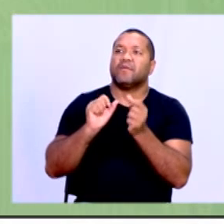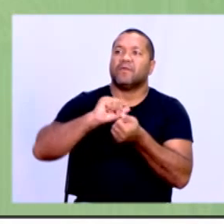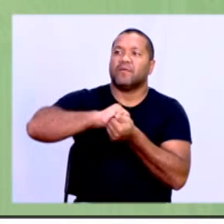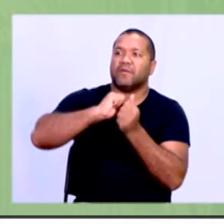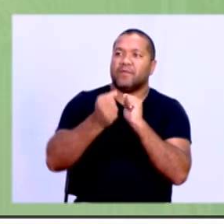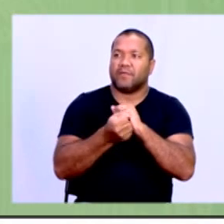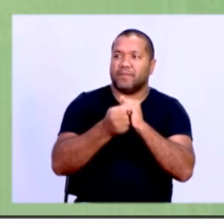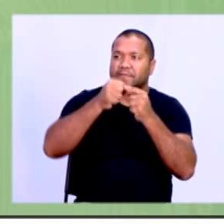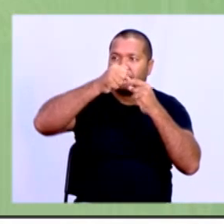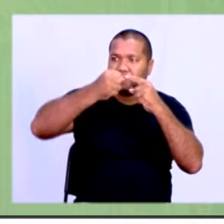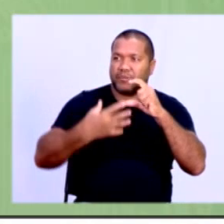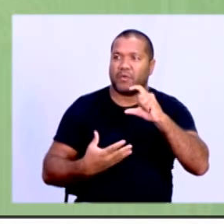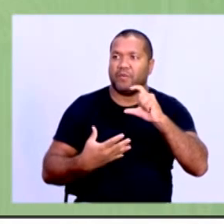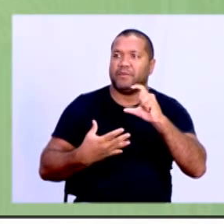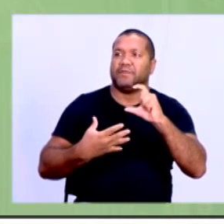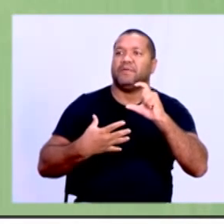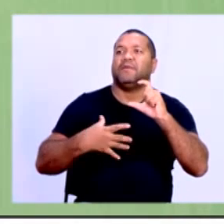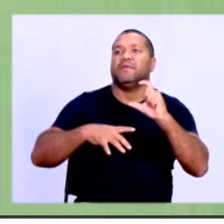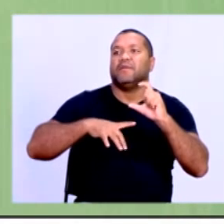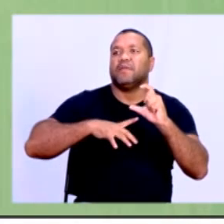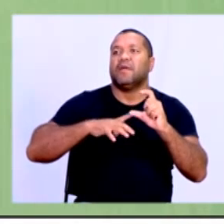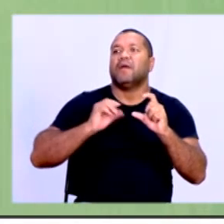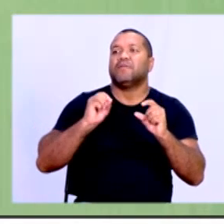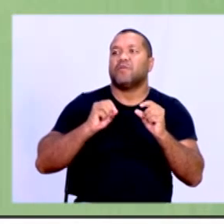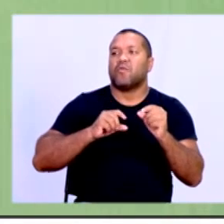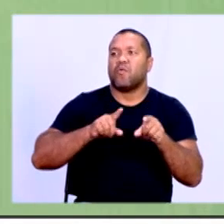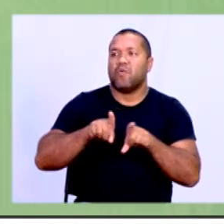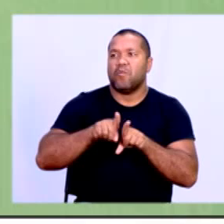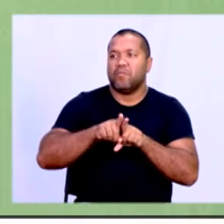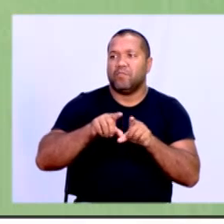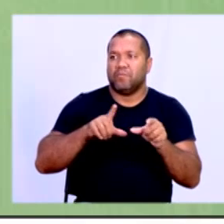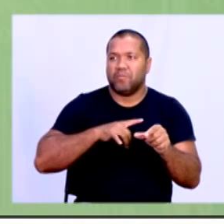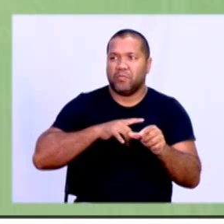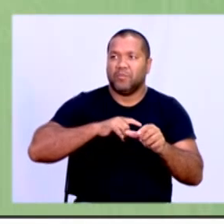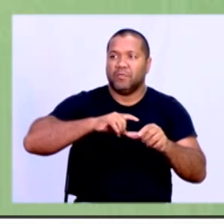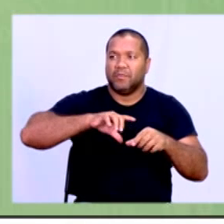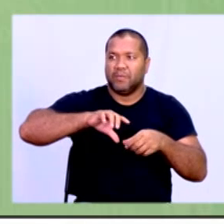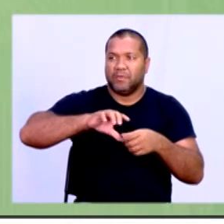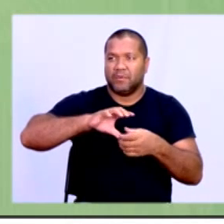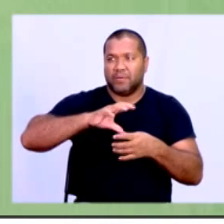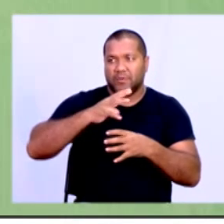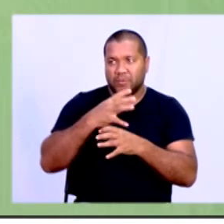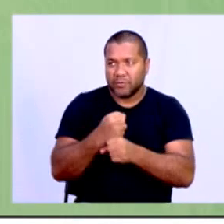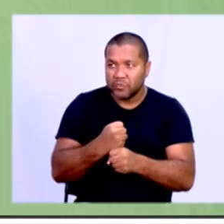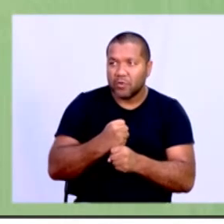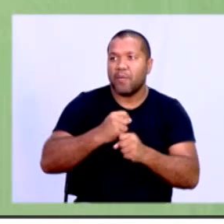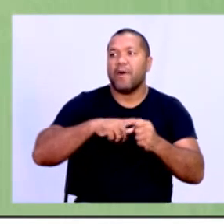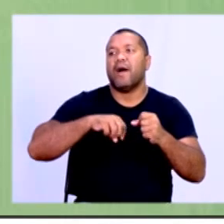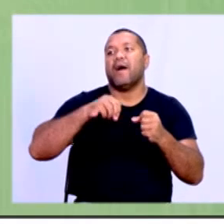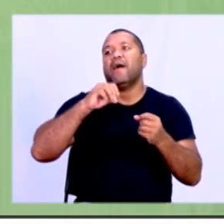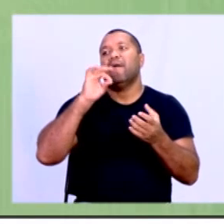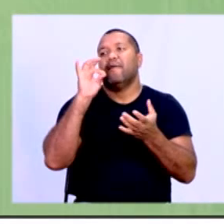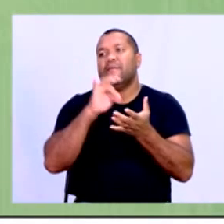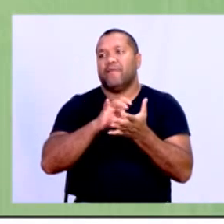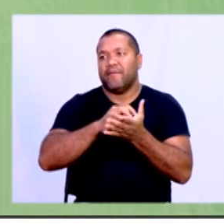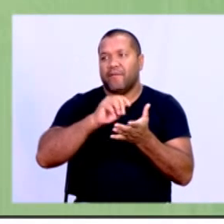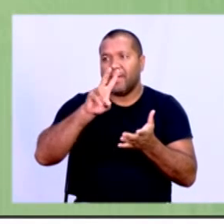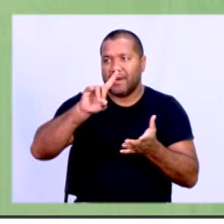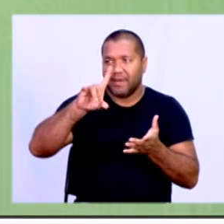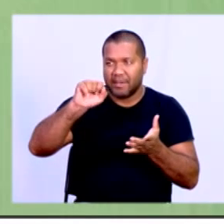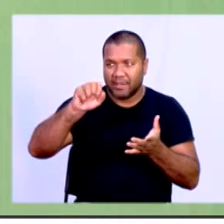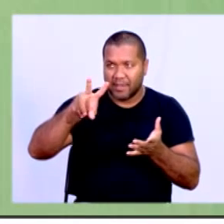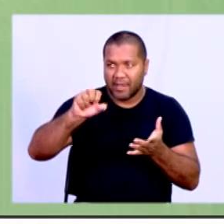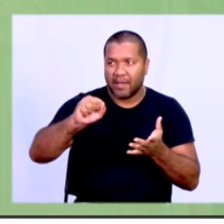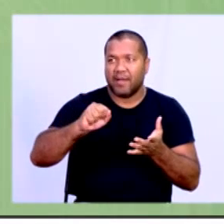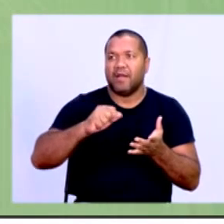aplicação, assim como processar, validar, associar ou qualquer outra tarefa relativa ao tratamento